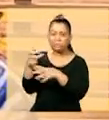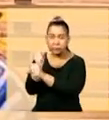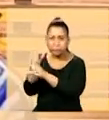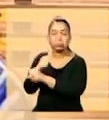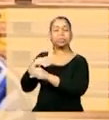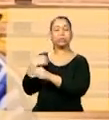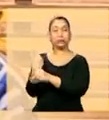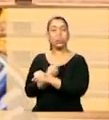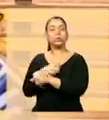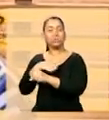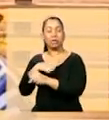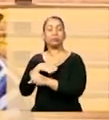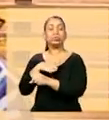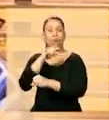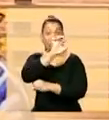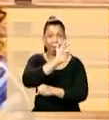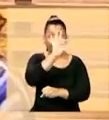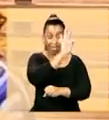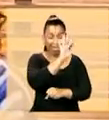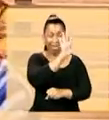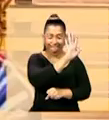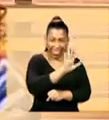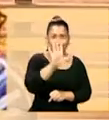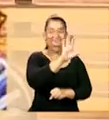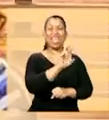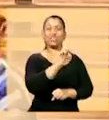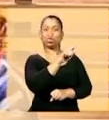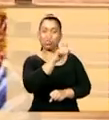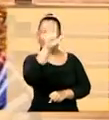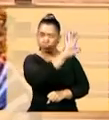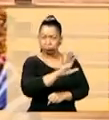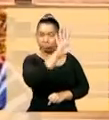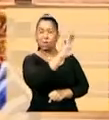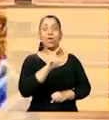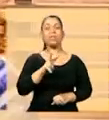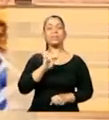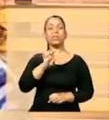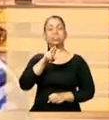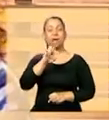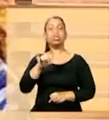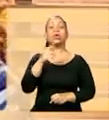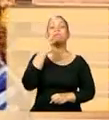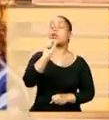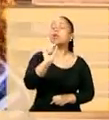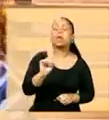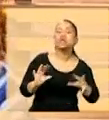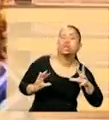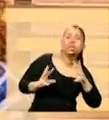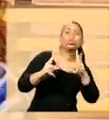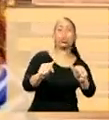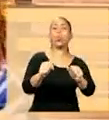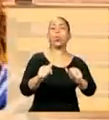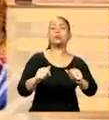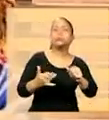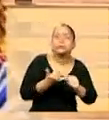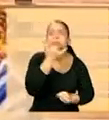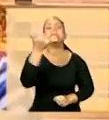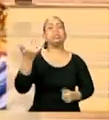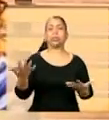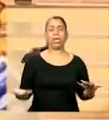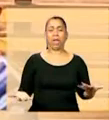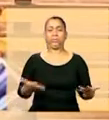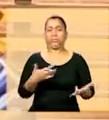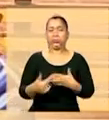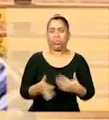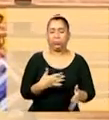nós alimentamos. Um é um banco de dados regional, que é o VISAT, que inclui todos os acidentes independente